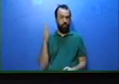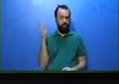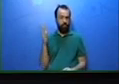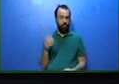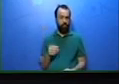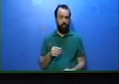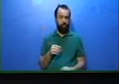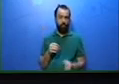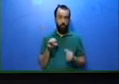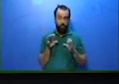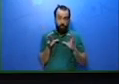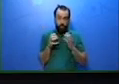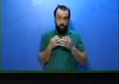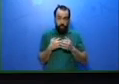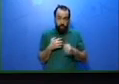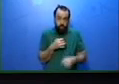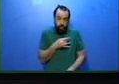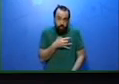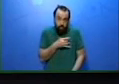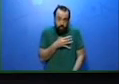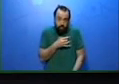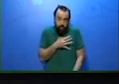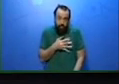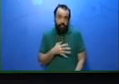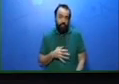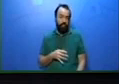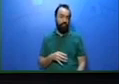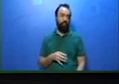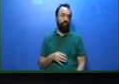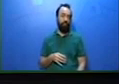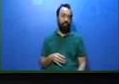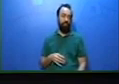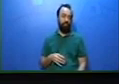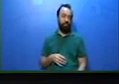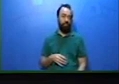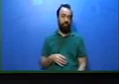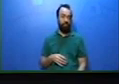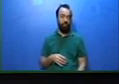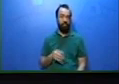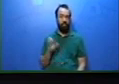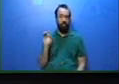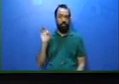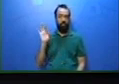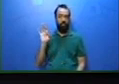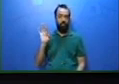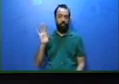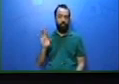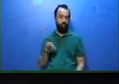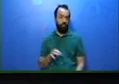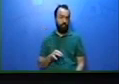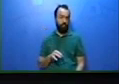algo assustador, tem alguma coisa que assusta ali na história. As estrelinhas, que significam